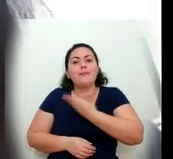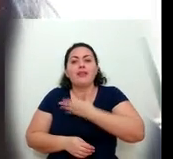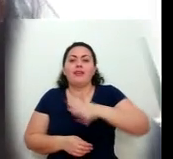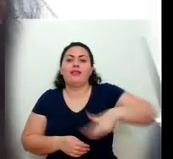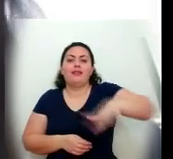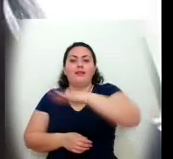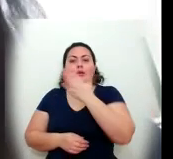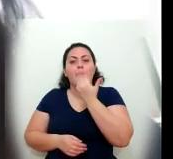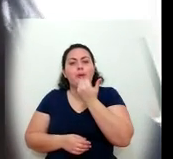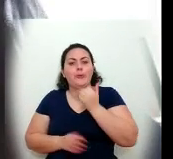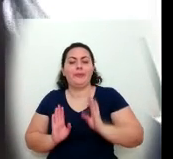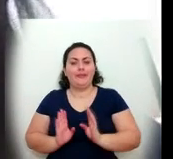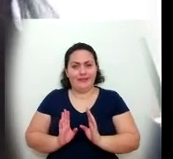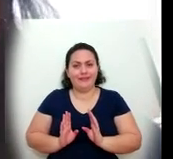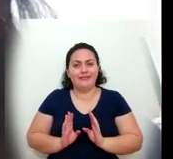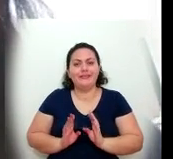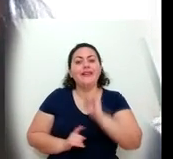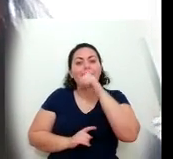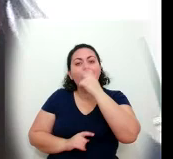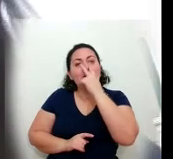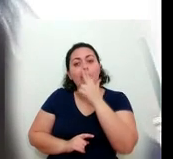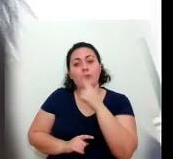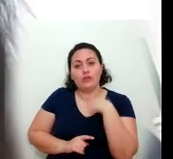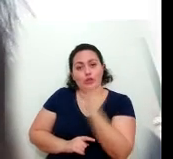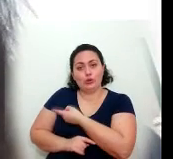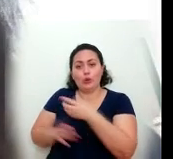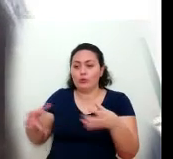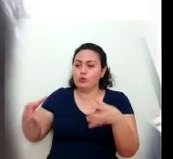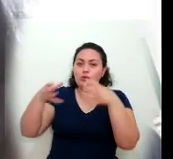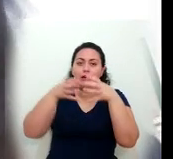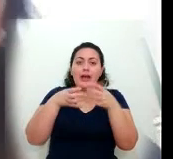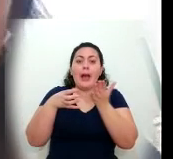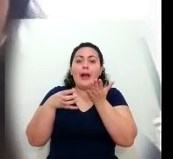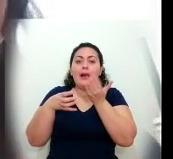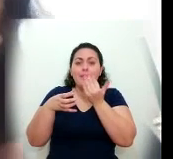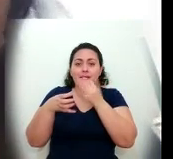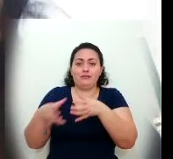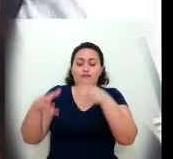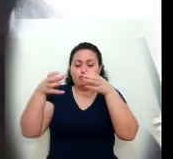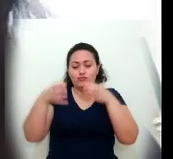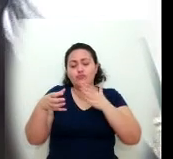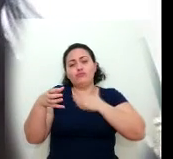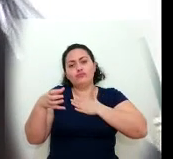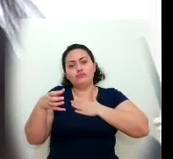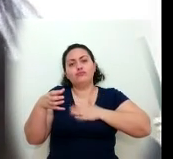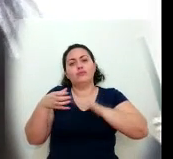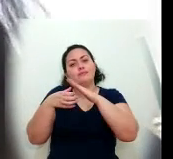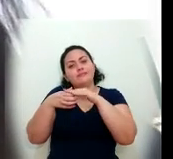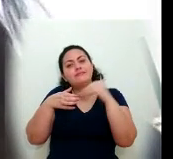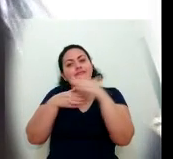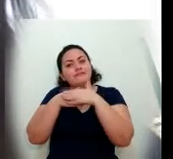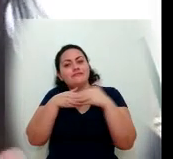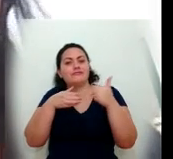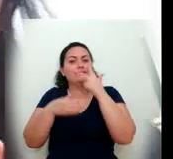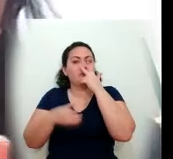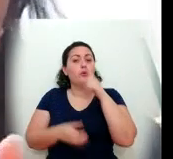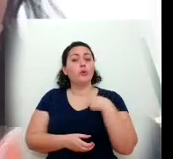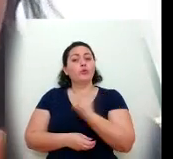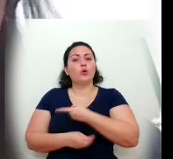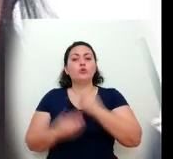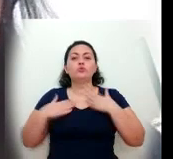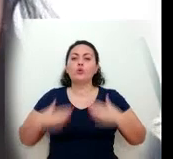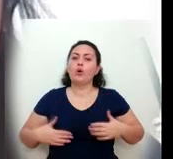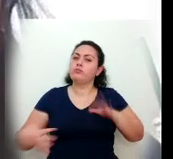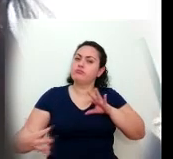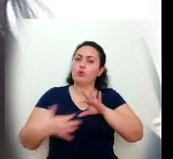relação amistosa, né? É pegar a nossa alimentação, colocar no colo, né? E recebê-la muito bem, assim como o nosso